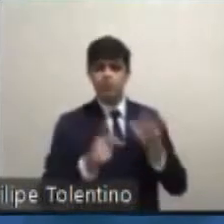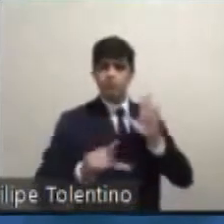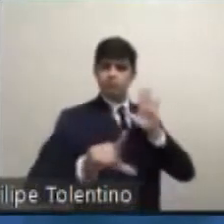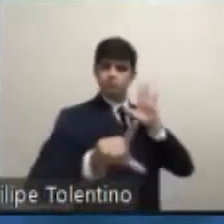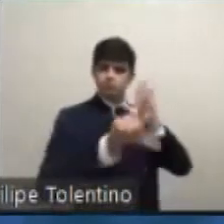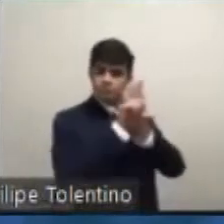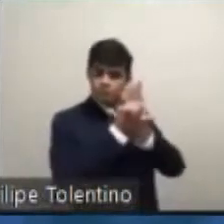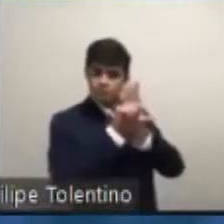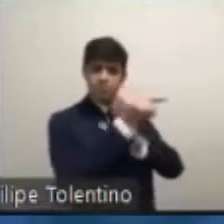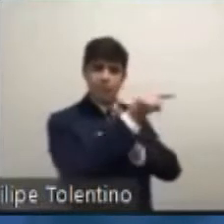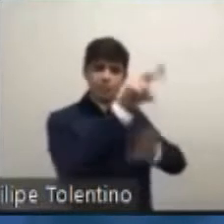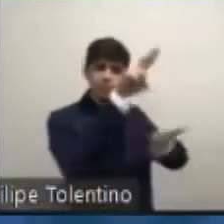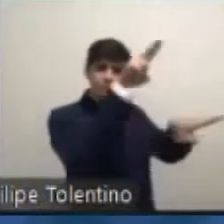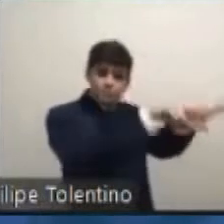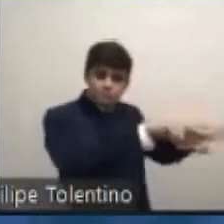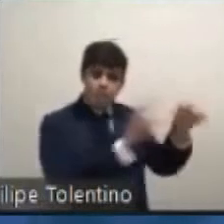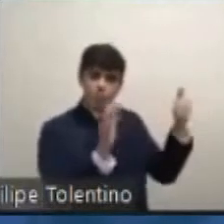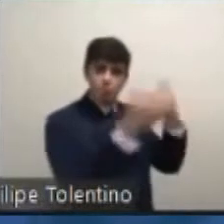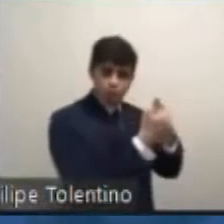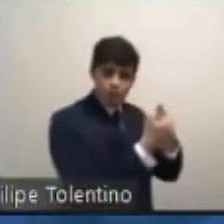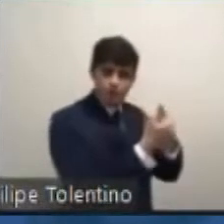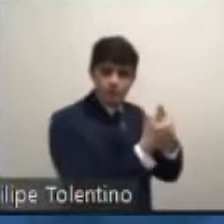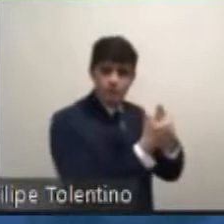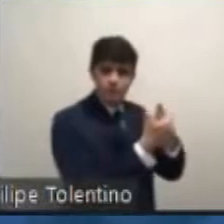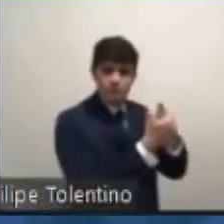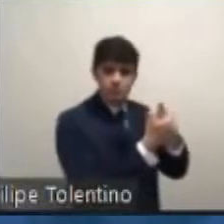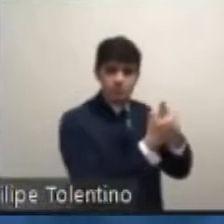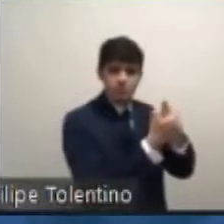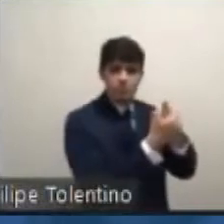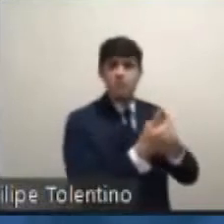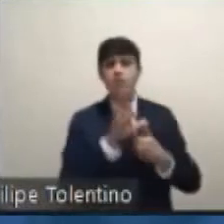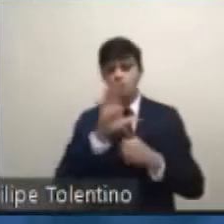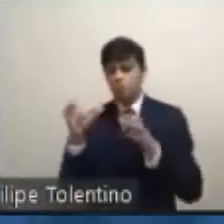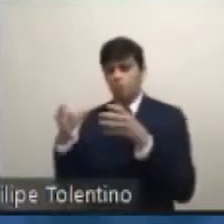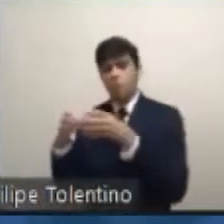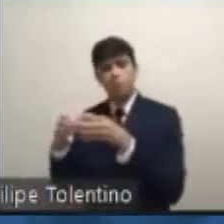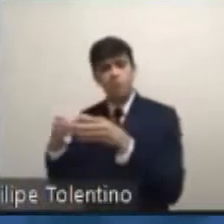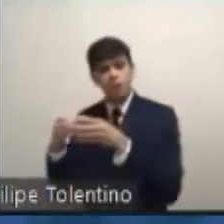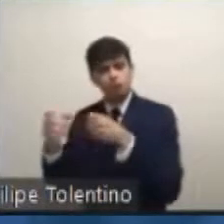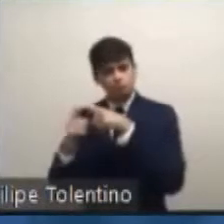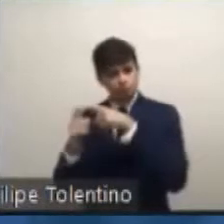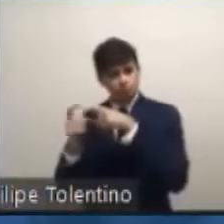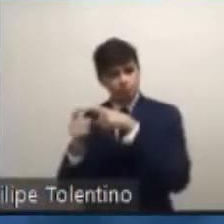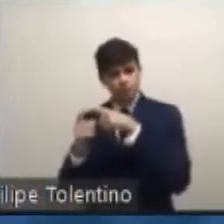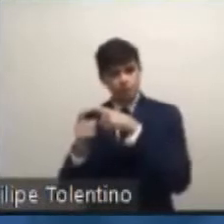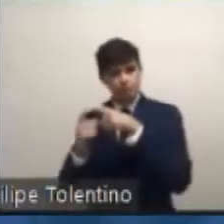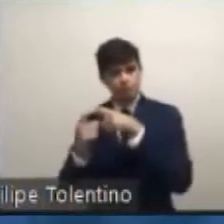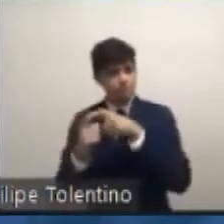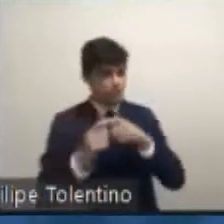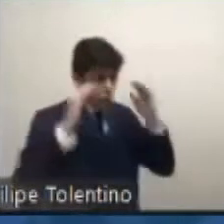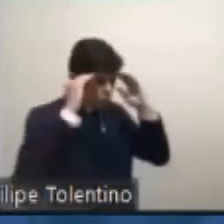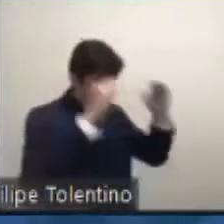do paciente, é óbvio que os médicos que respeitam a autonomia do paciente também estão protegidos juridicamente. E temos aí